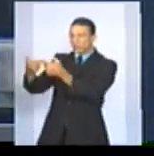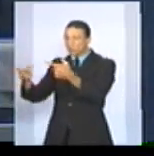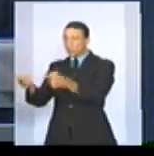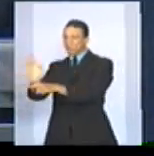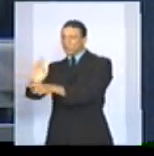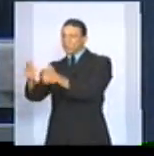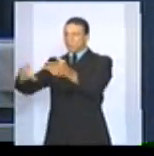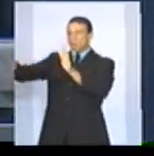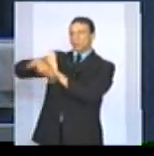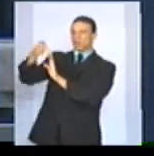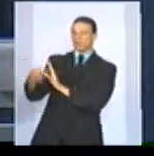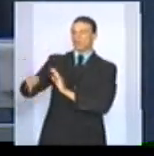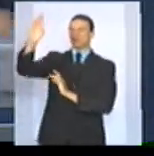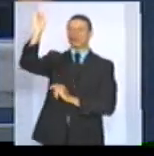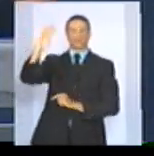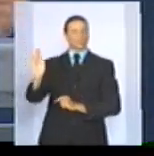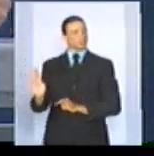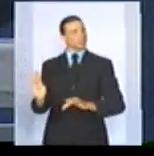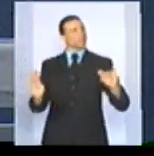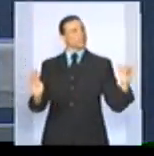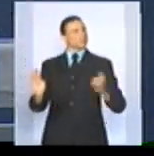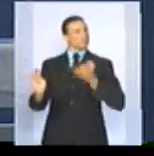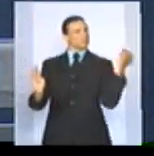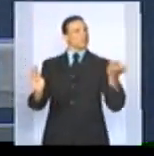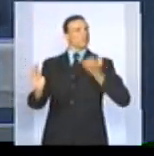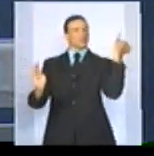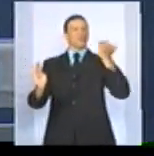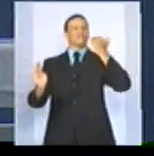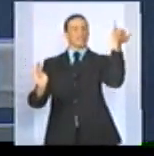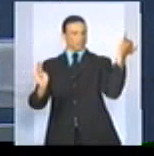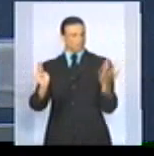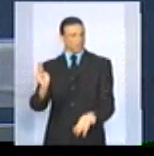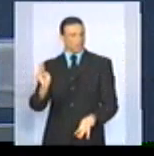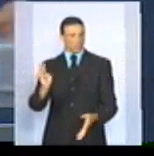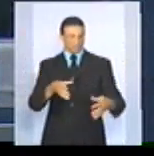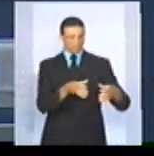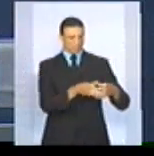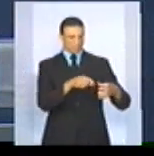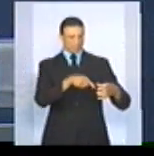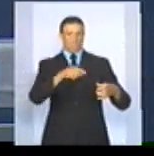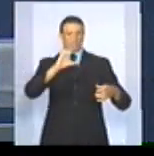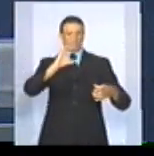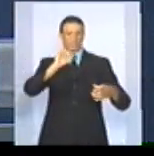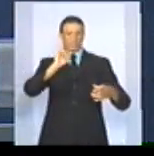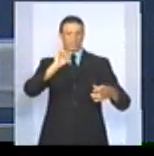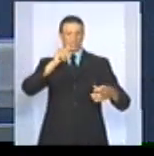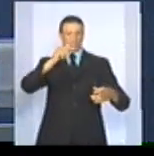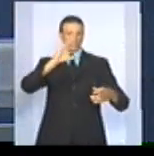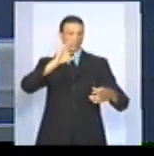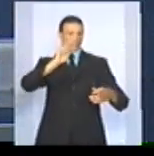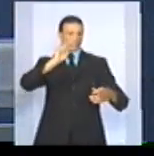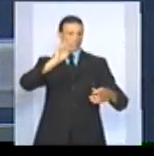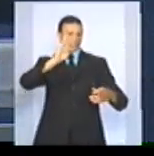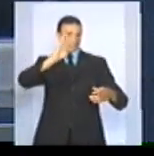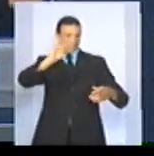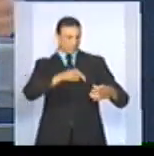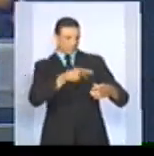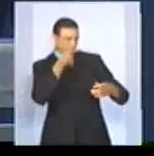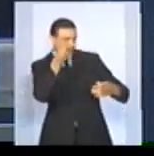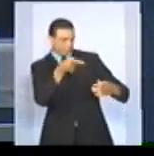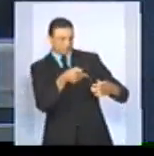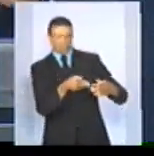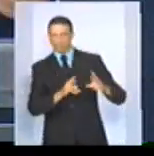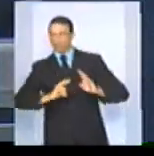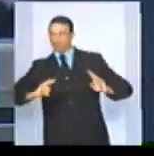isso é muito importante isso favor mental ao contrário do que o sicabi diz toda a cadeia de valor no sentido